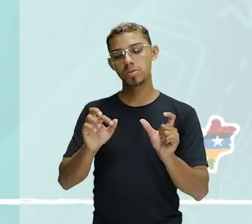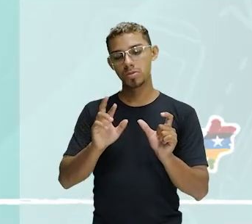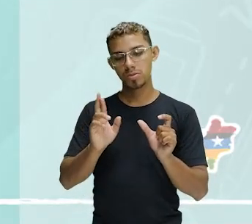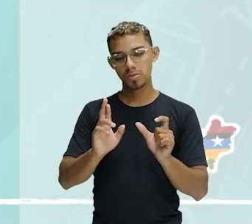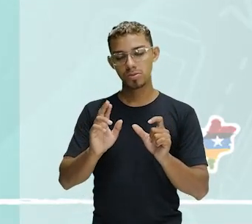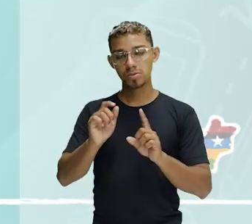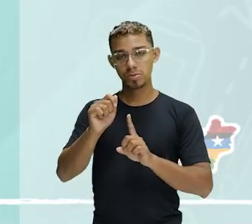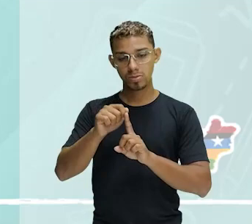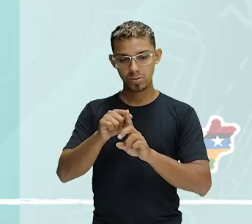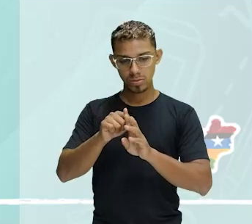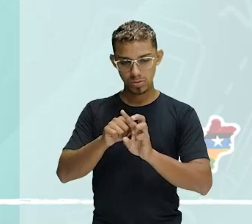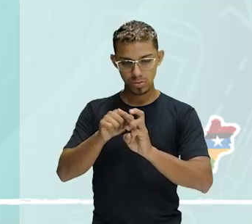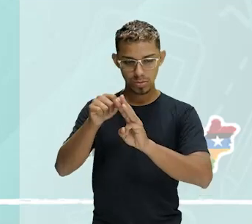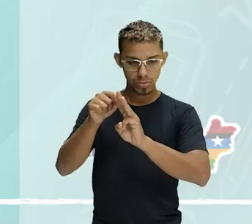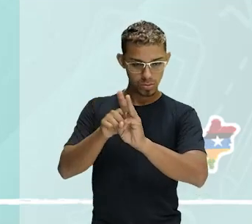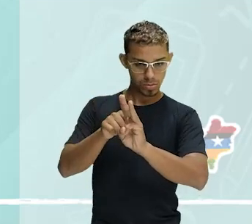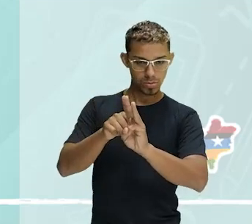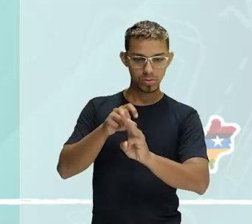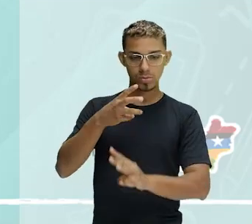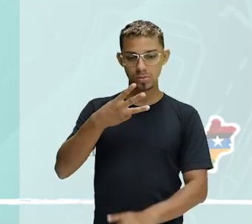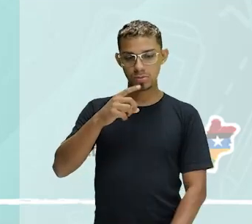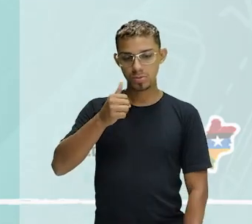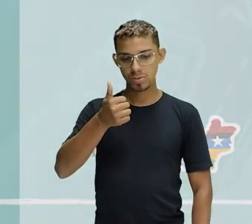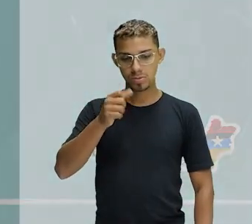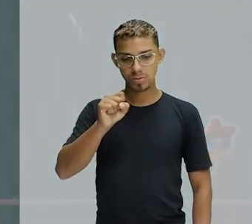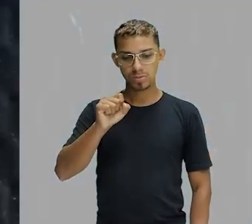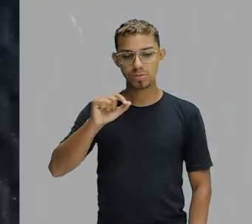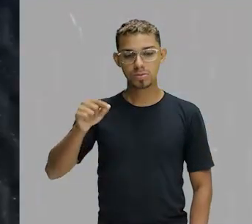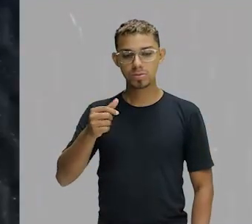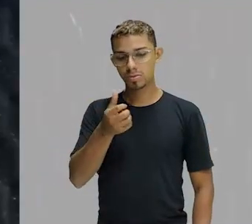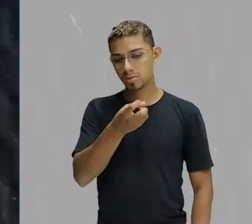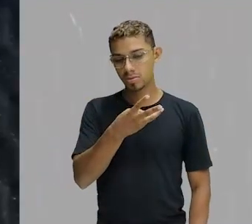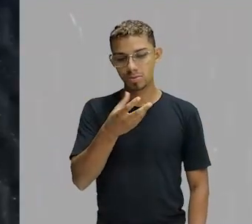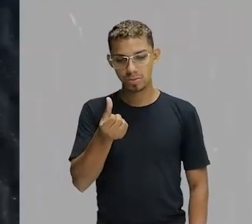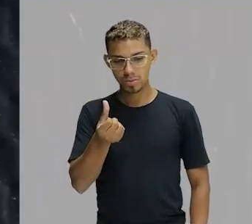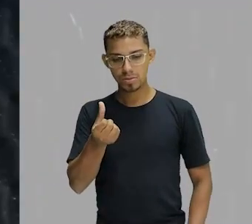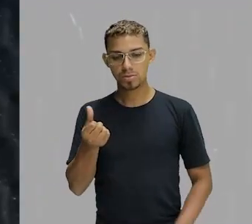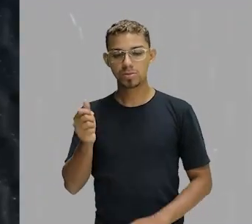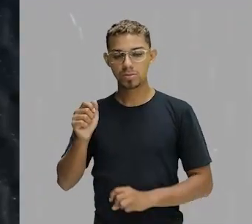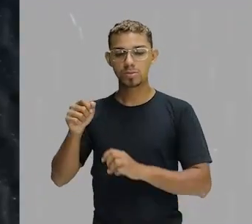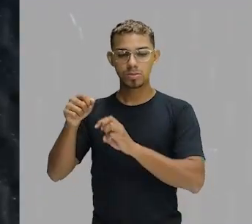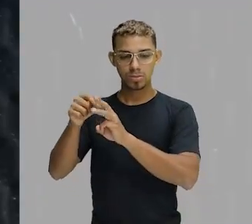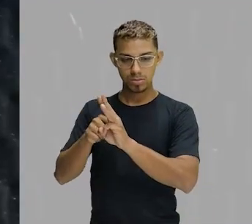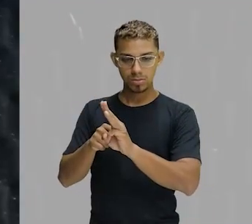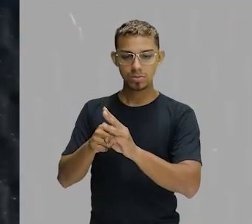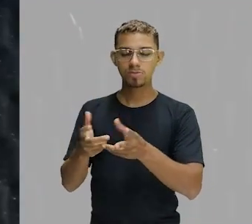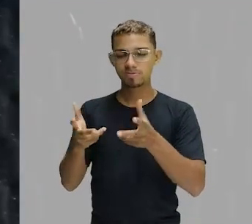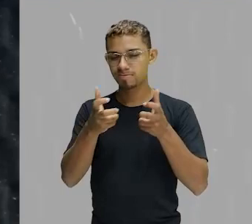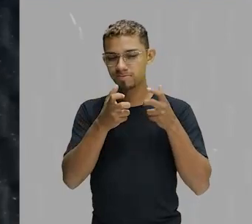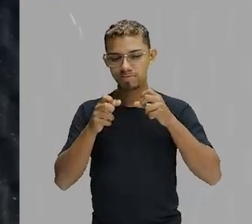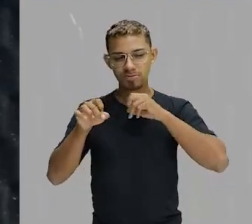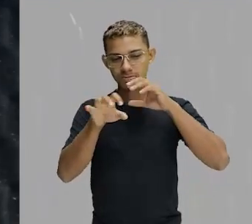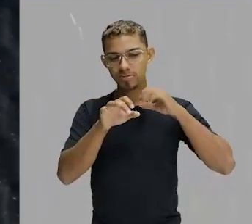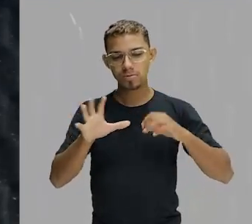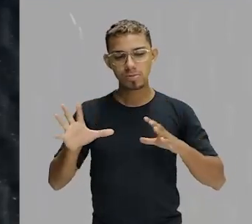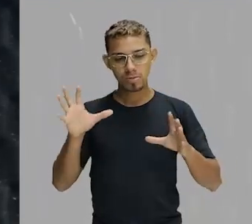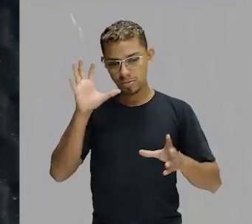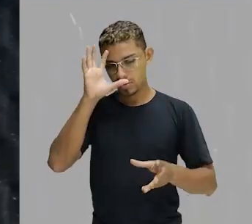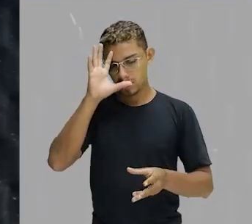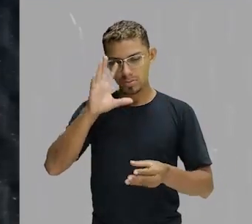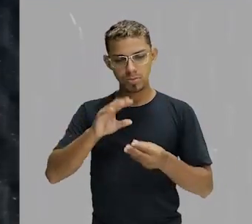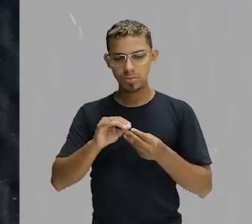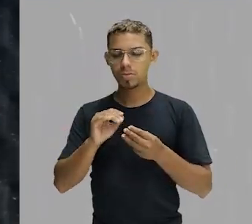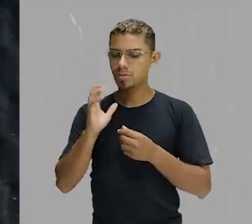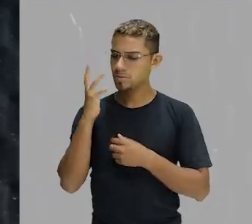318,36 após os 3 meses. Tenho certeza que Cacau está lá, ó, poxa, valeu a pena, viu, eu ensinar a interpretação. Porque você fecha a resposta